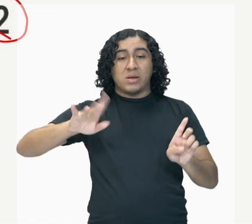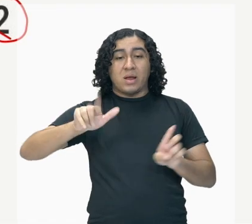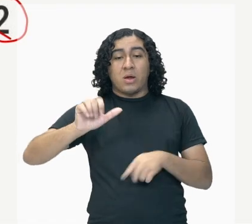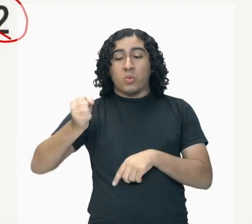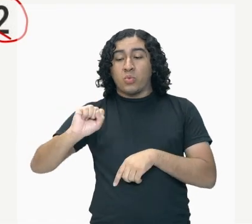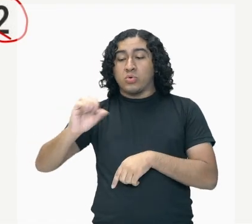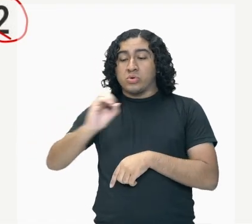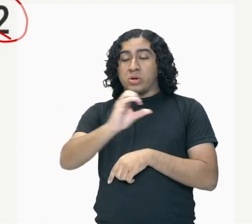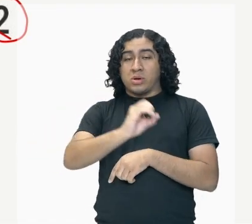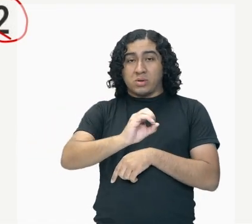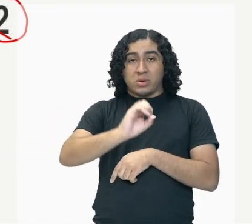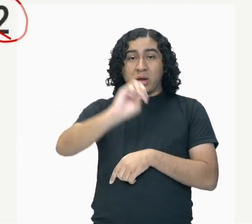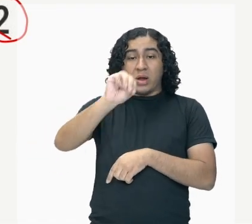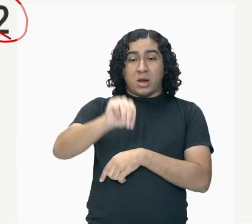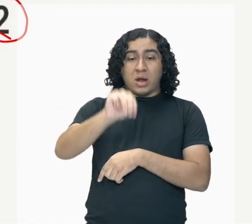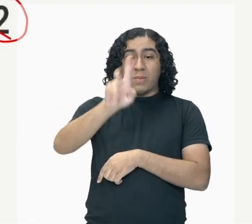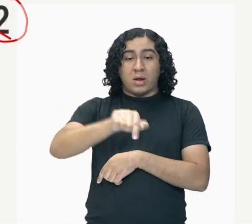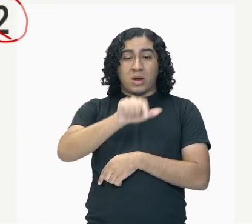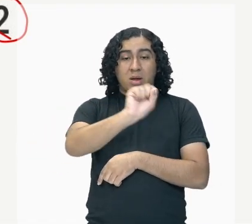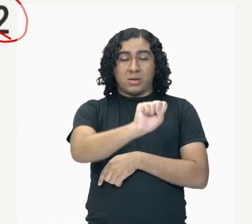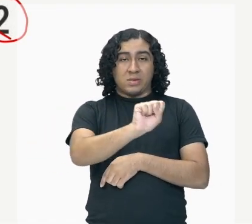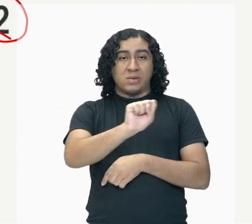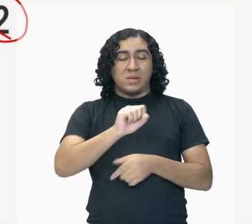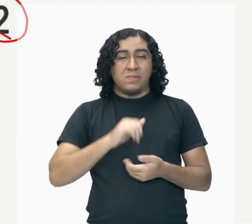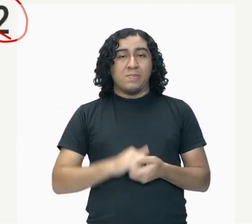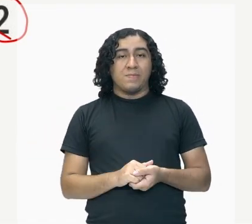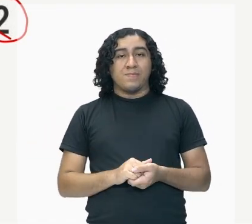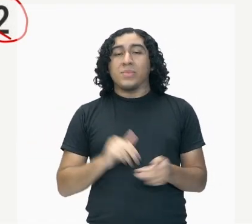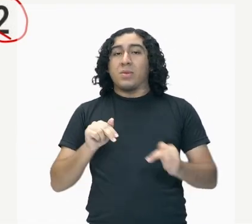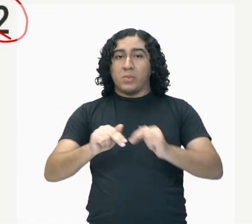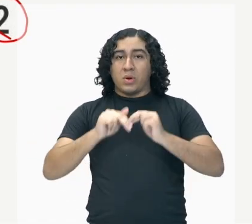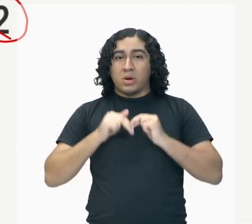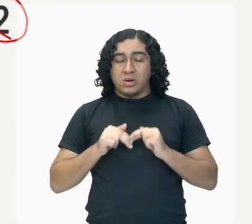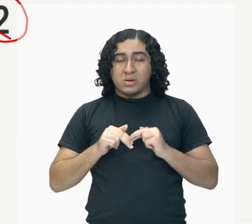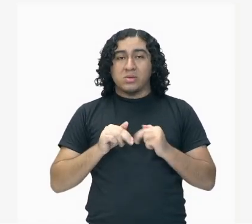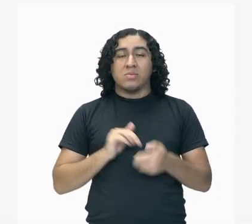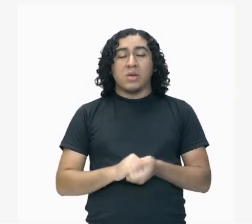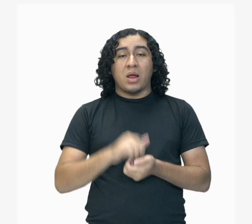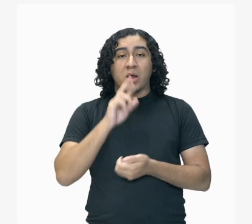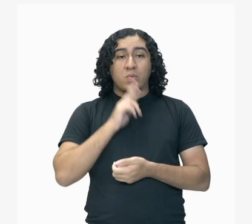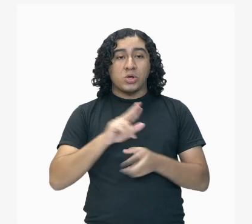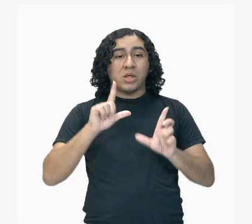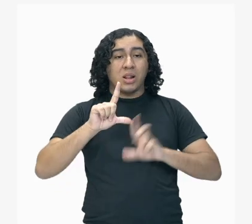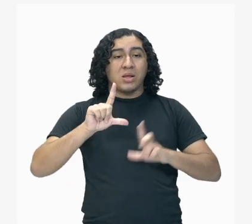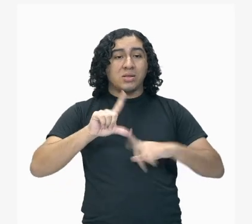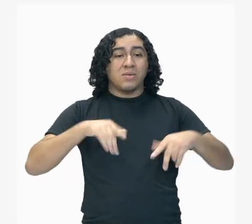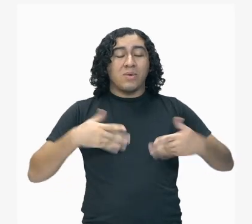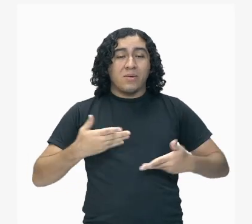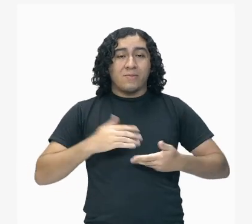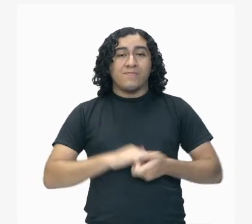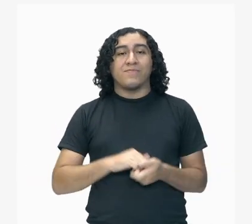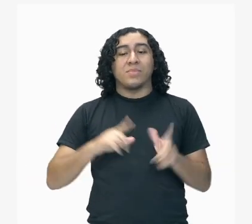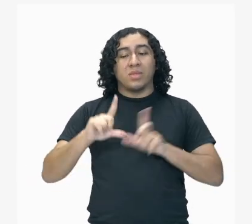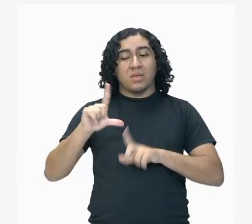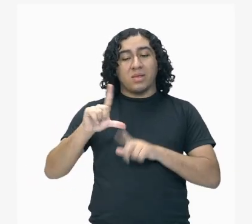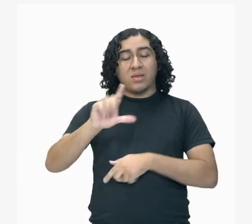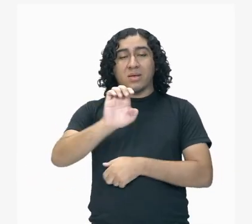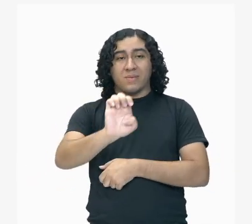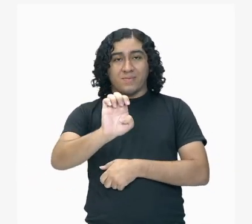é 800 m e portanto a letra aqui que a gente vai marcar